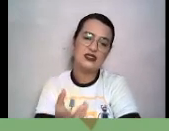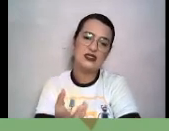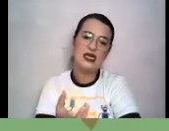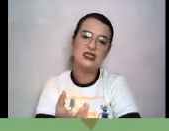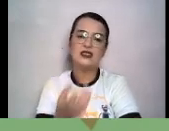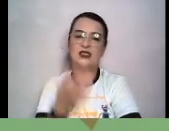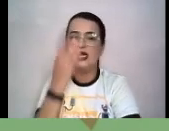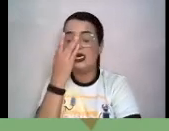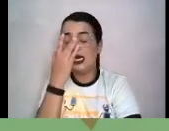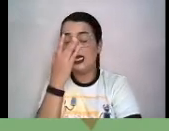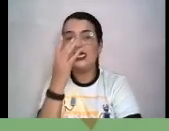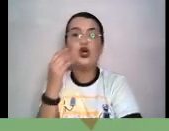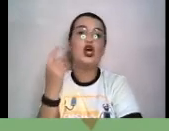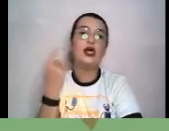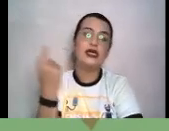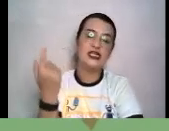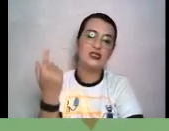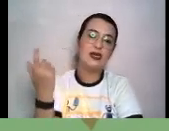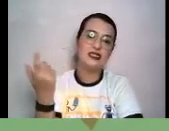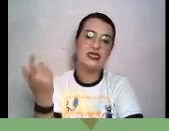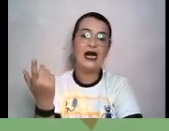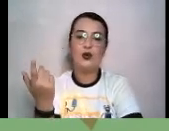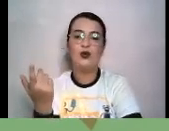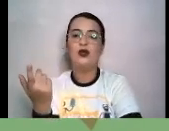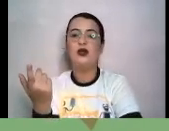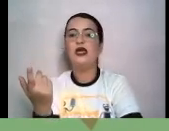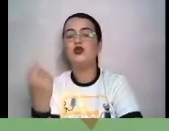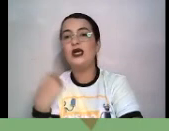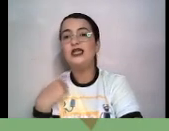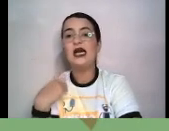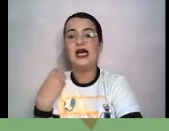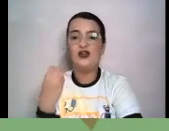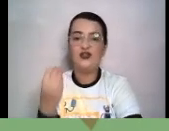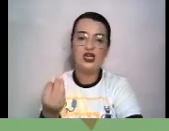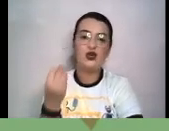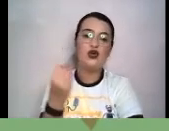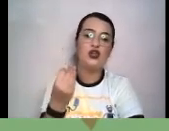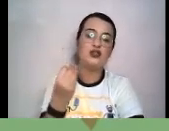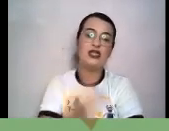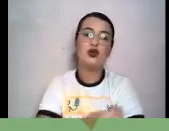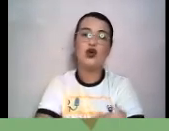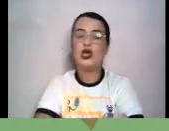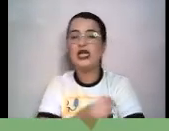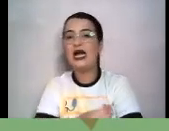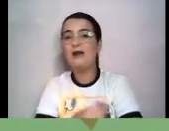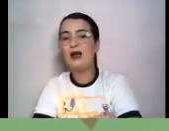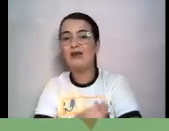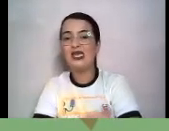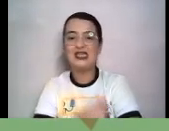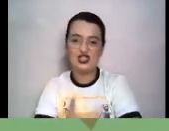sejam mais interessantes. E além da corrida espacial, né, durante a Guerra Fria ocorreu a chamada